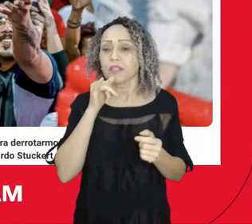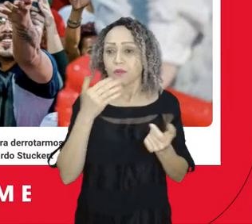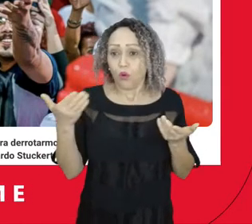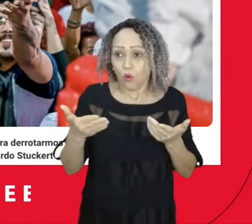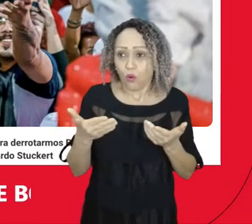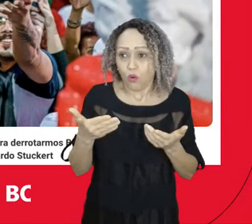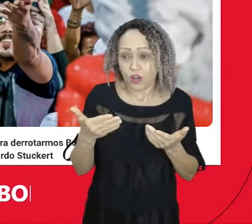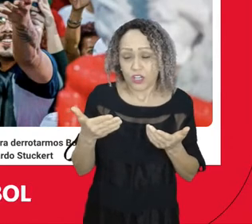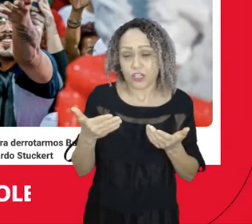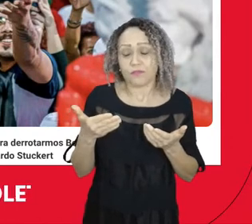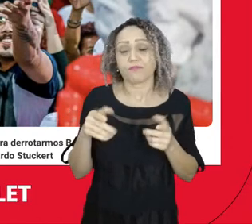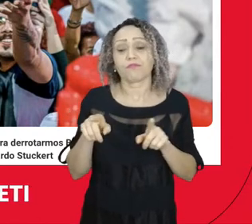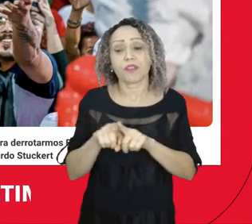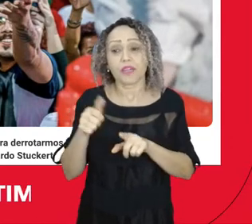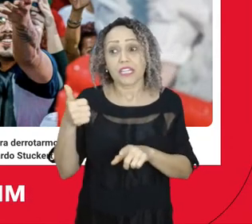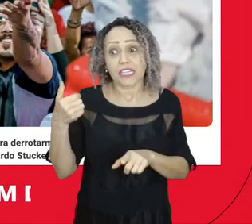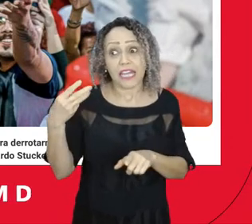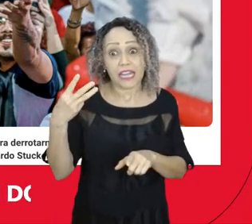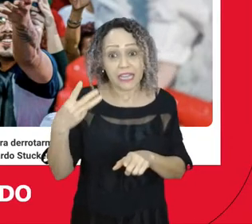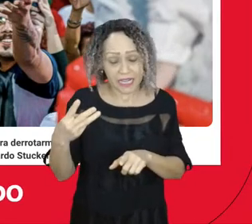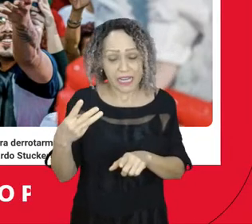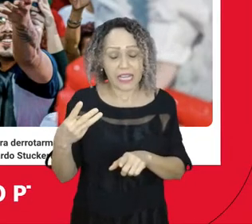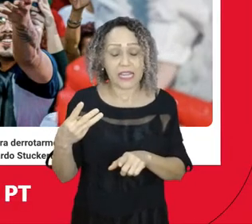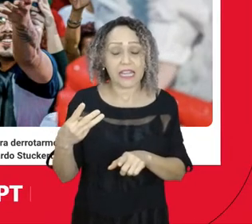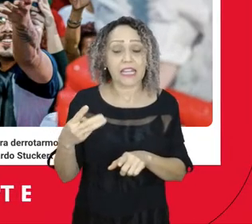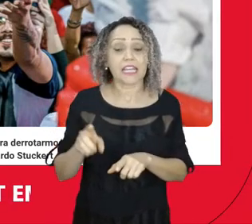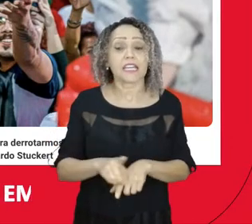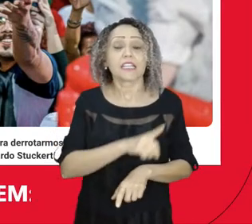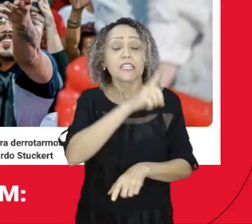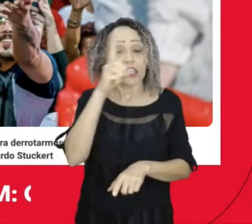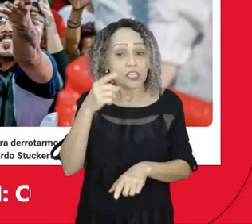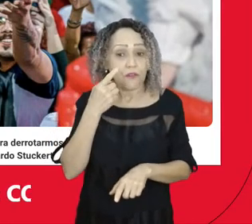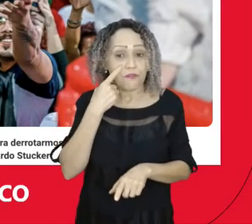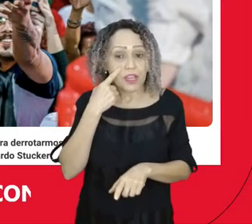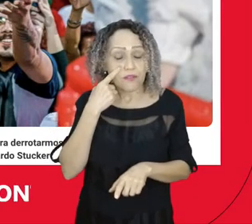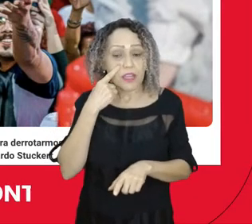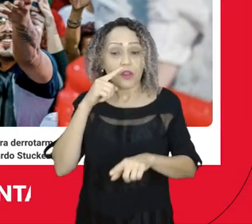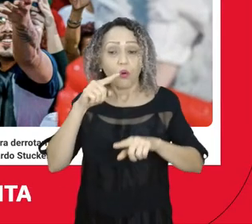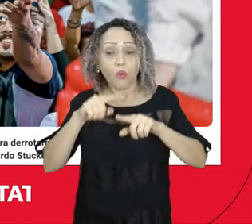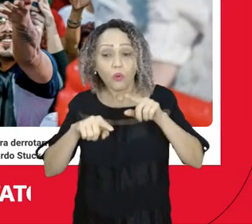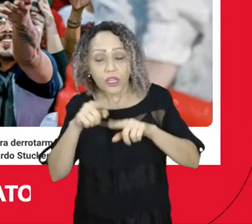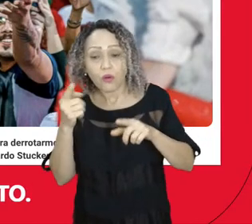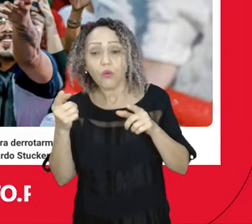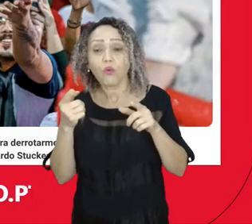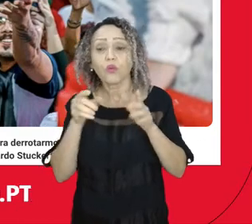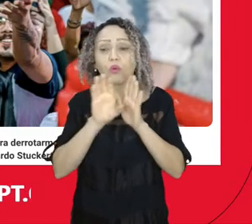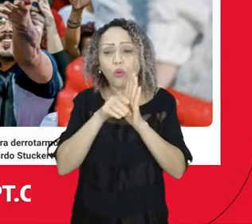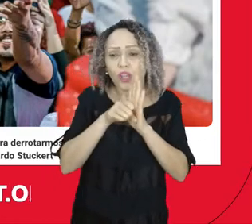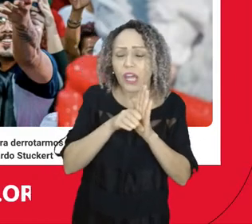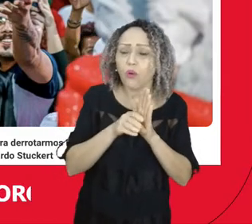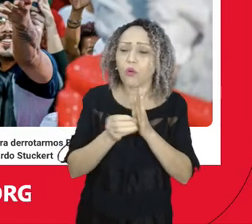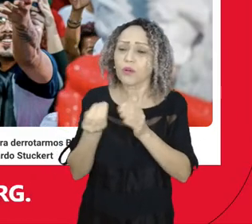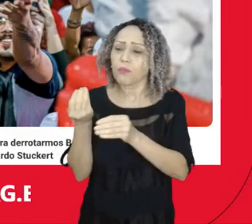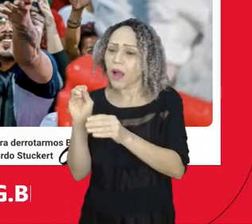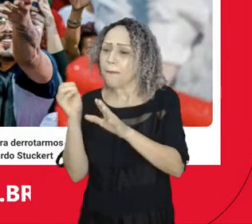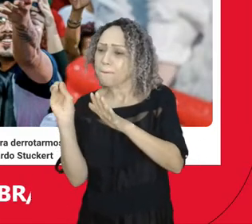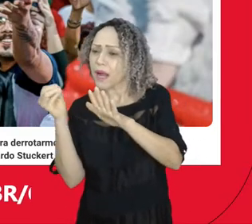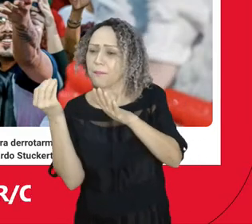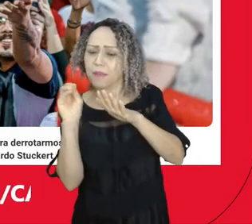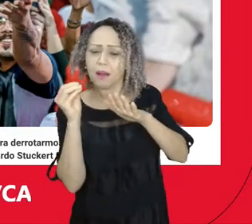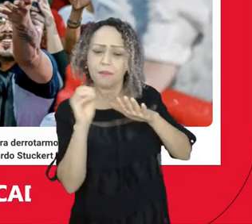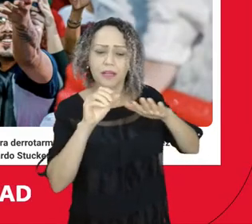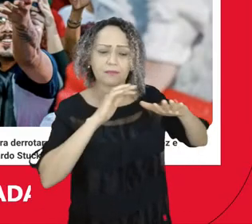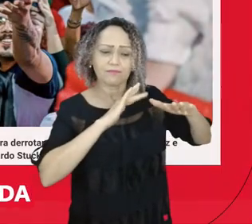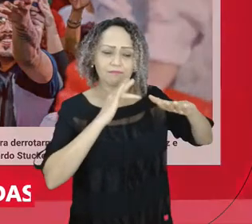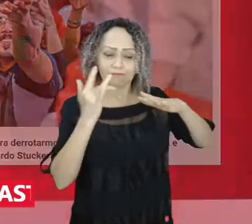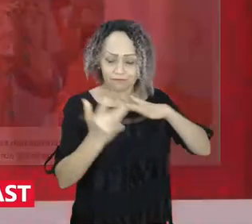panfletagem, fique atento às redes do Lula para compartilhar os conteúdos nas suas redes e grupos também. Nas redes, a gente vai usar a hashtag